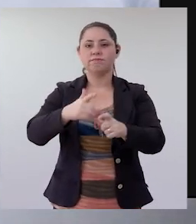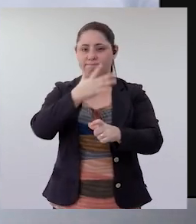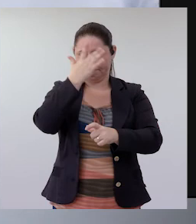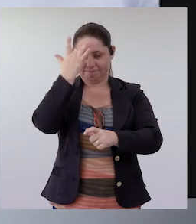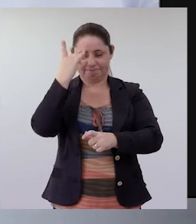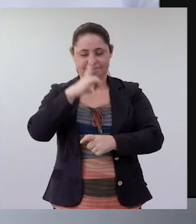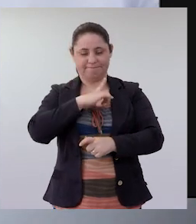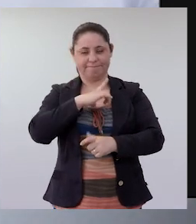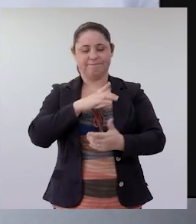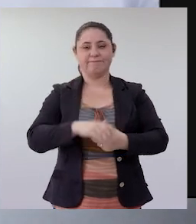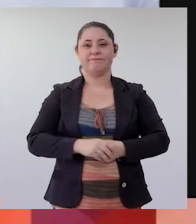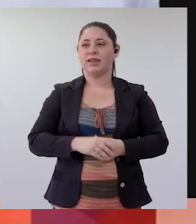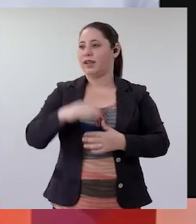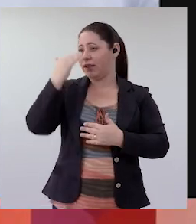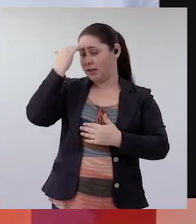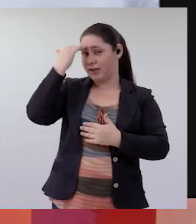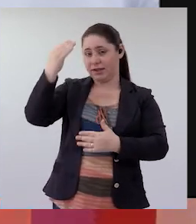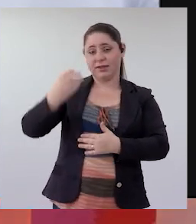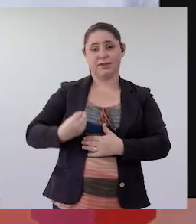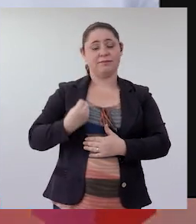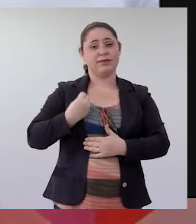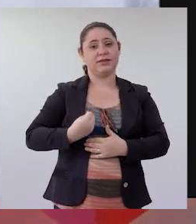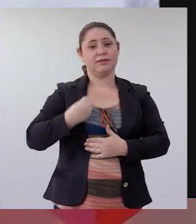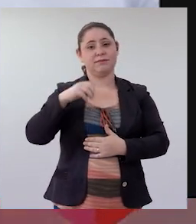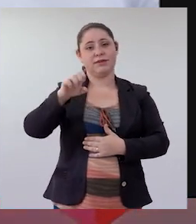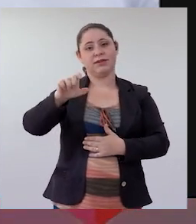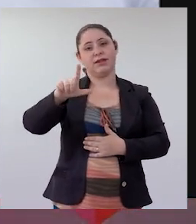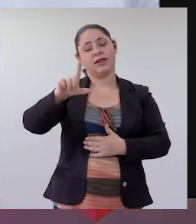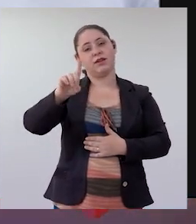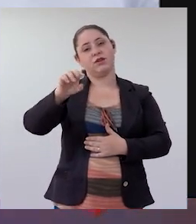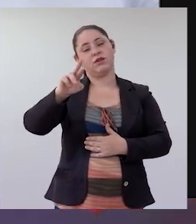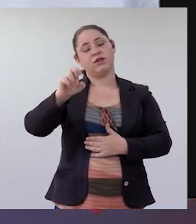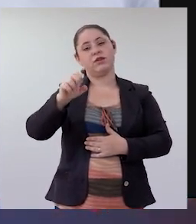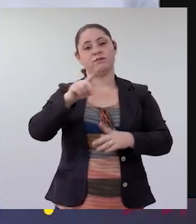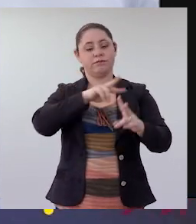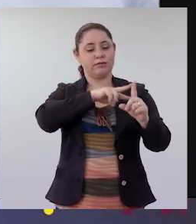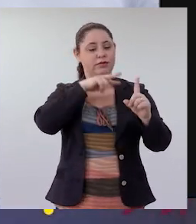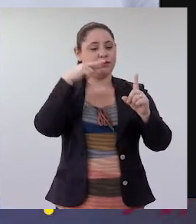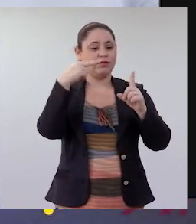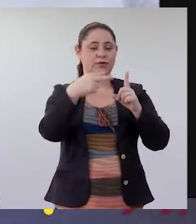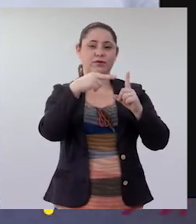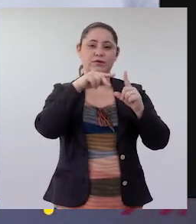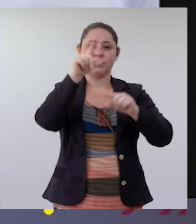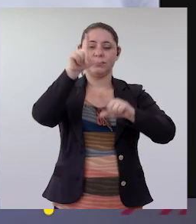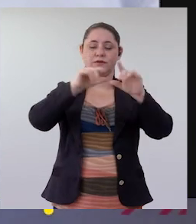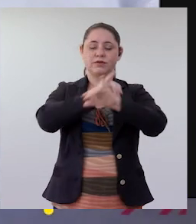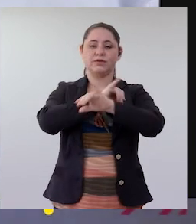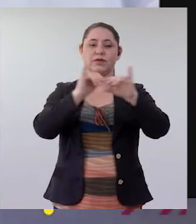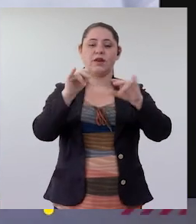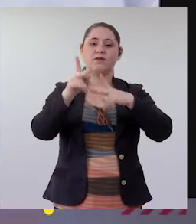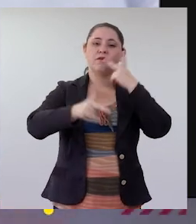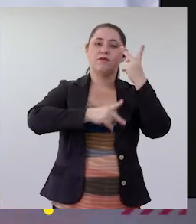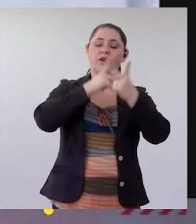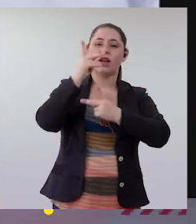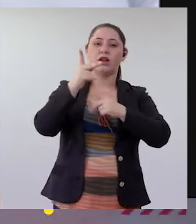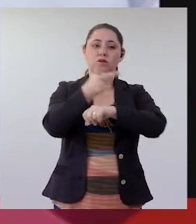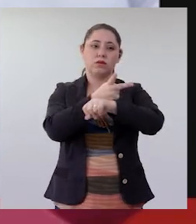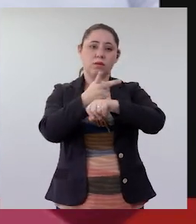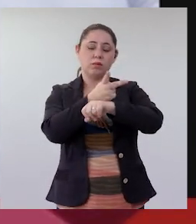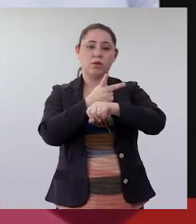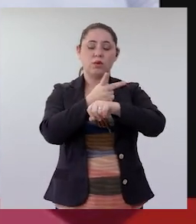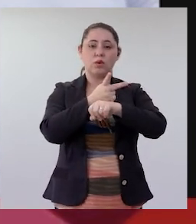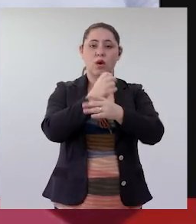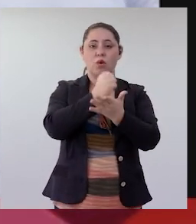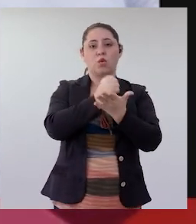esteja. Hélder, eu quero agradecer sua participação com a gente nessa edição do Perspectiva, falando um pouquinho a respeito da